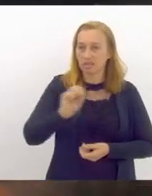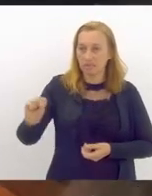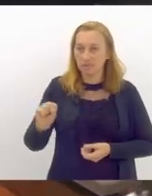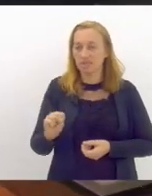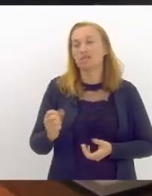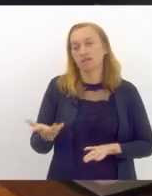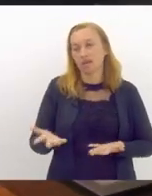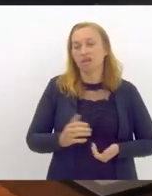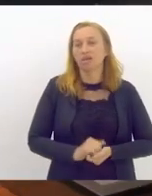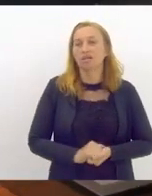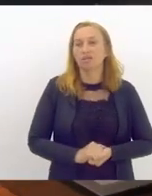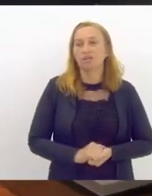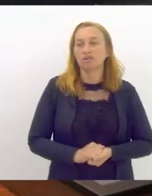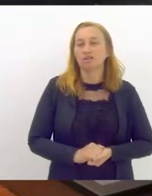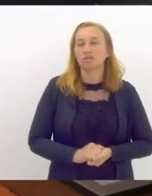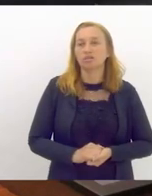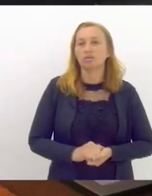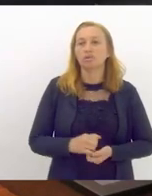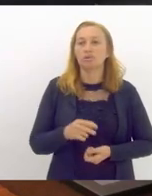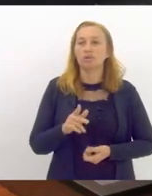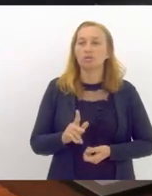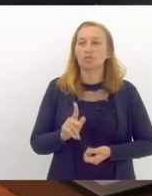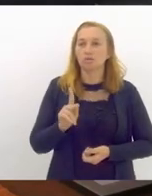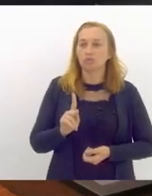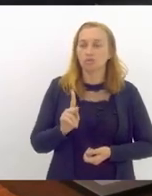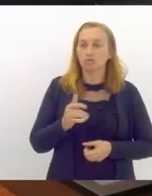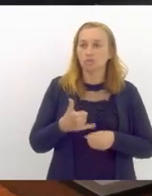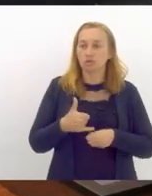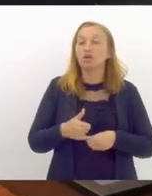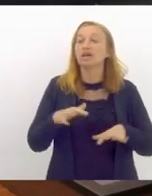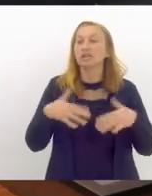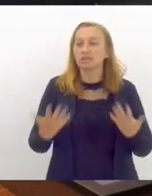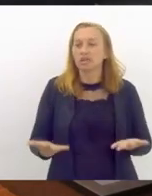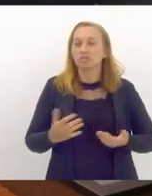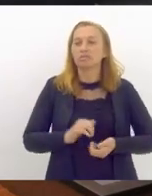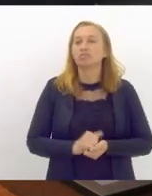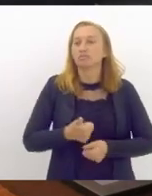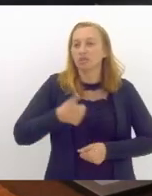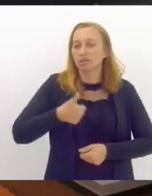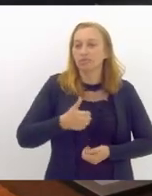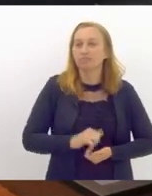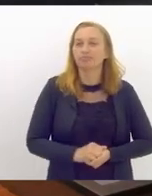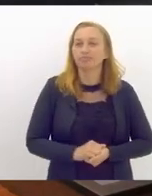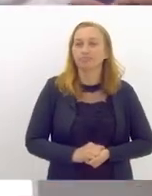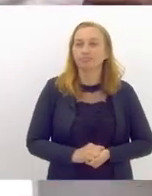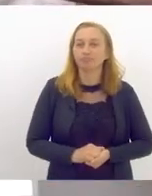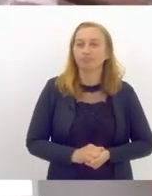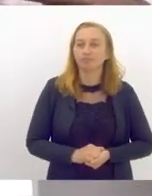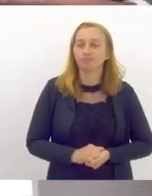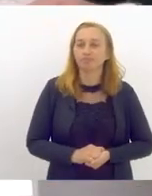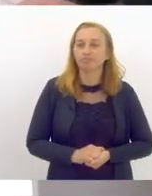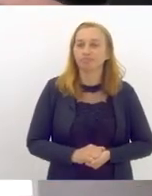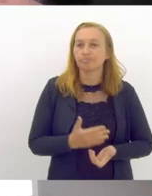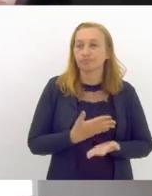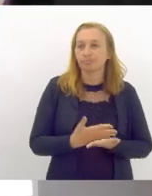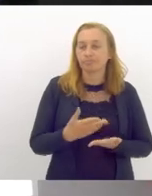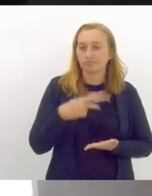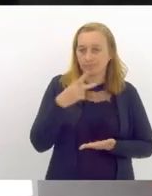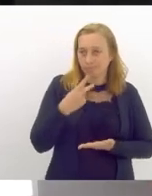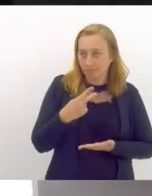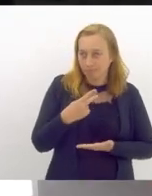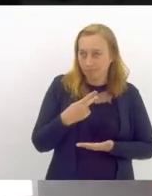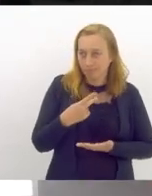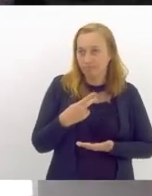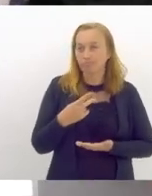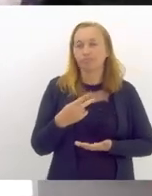o ICMS do combustível então primeiro eu quando começo aqui minha fala eu falo